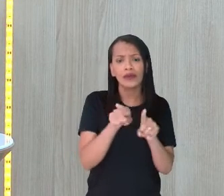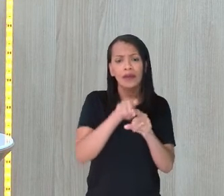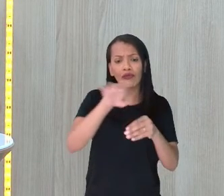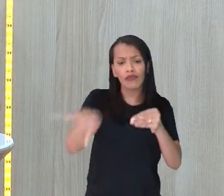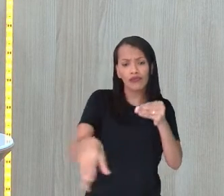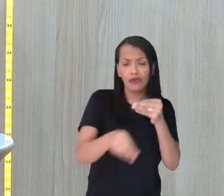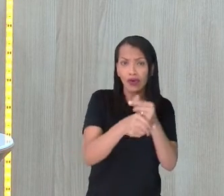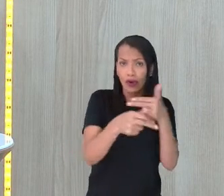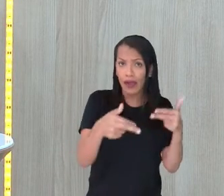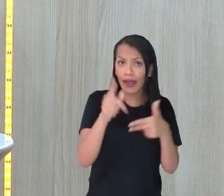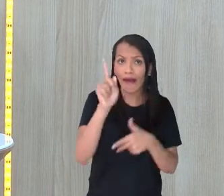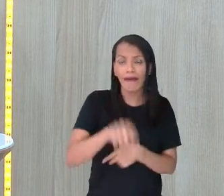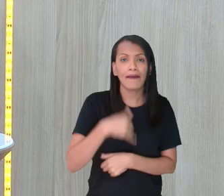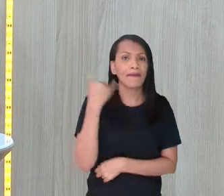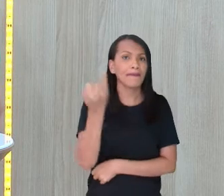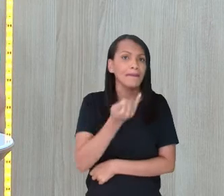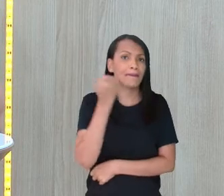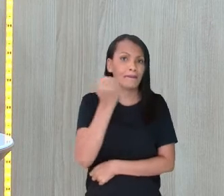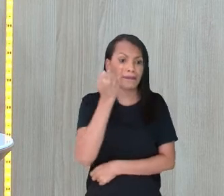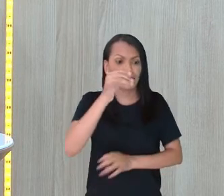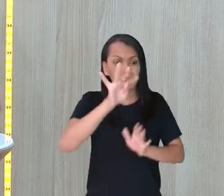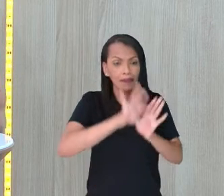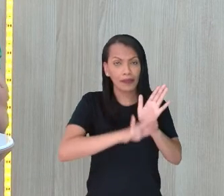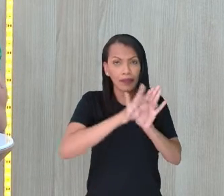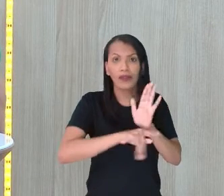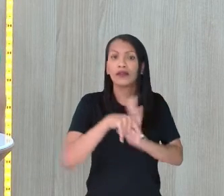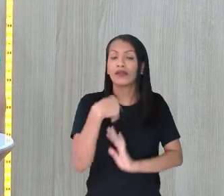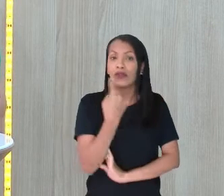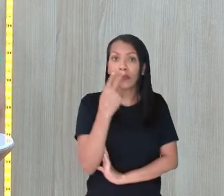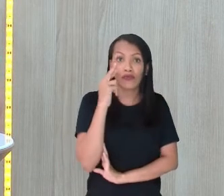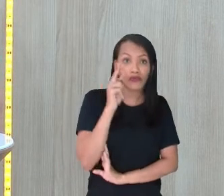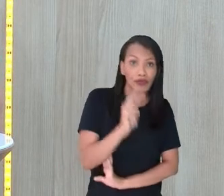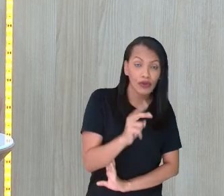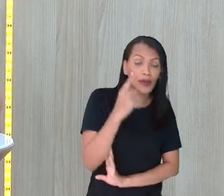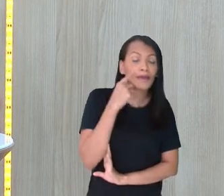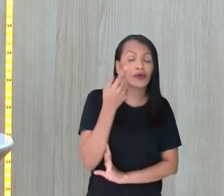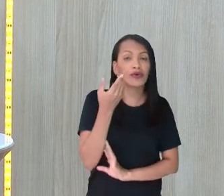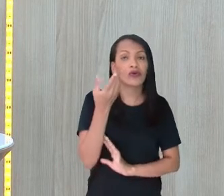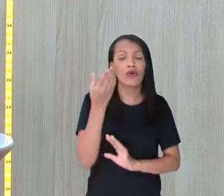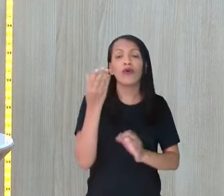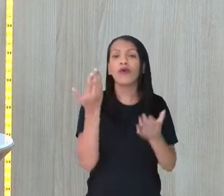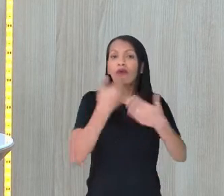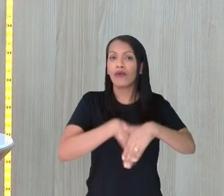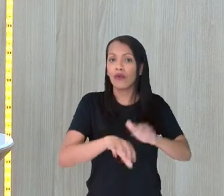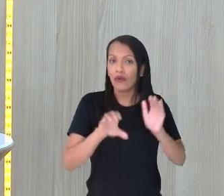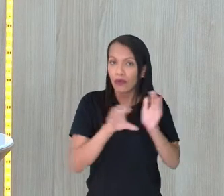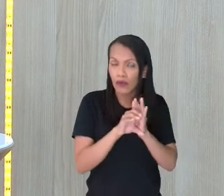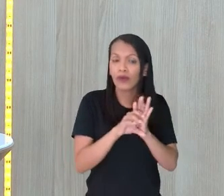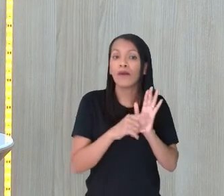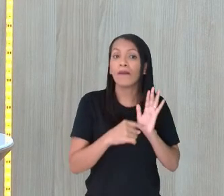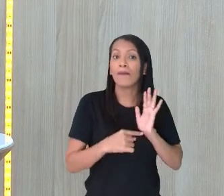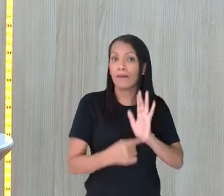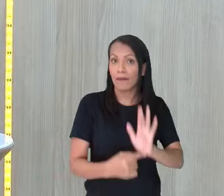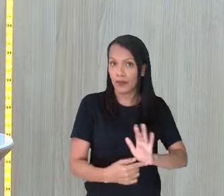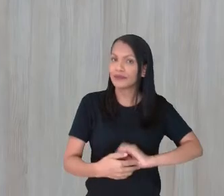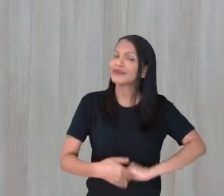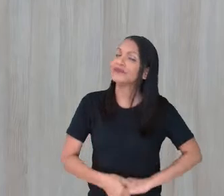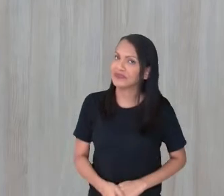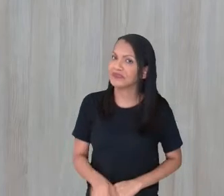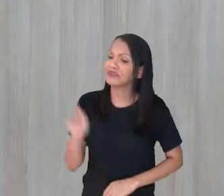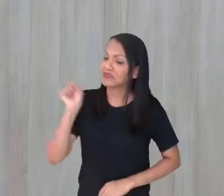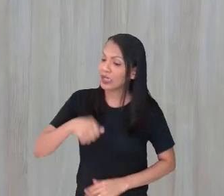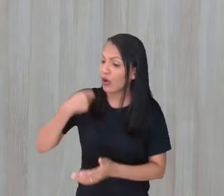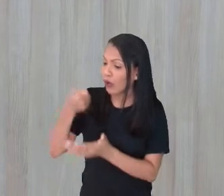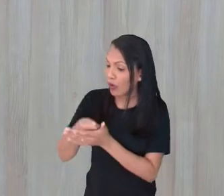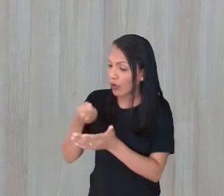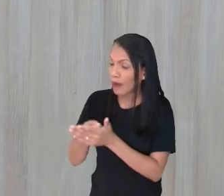coisa. Então, é muito importante esse texto aí, que nós vemos em vários concursos, eles aparecem, né, professora? É bastante cobrado de